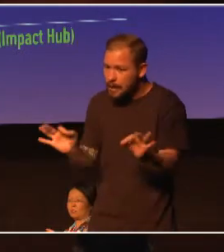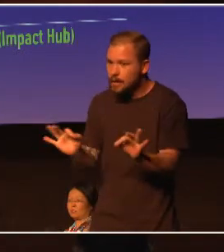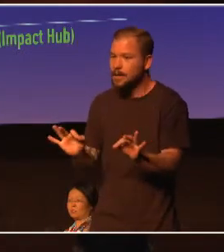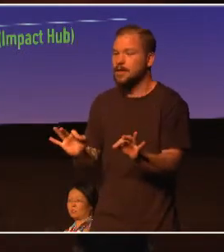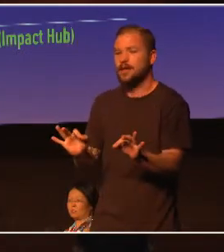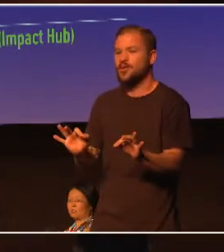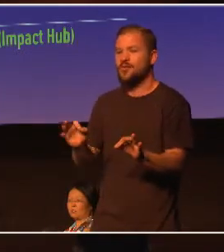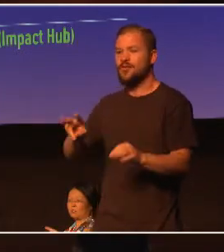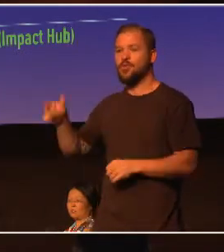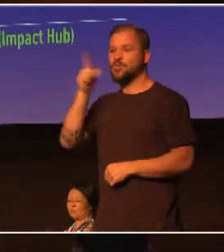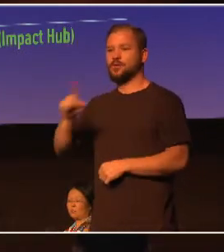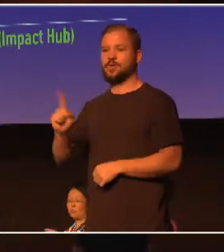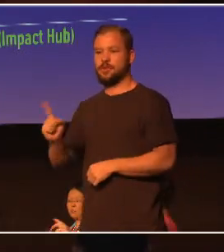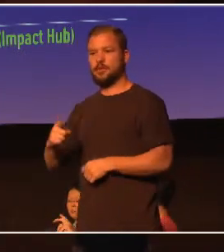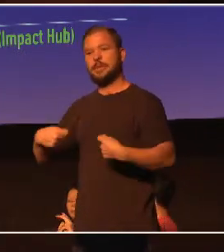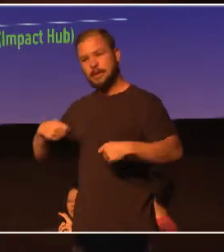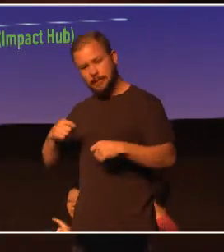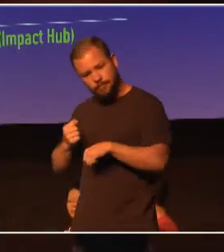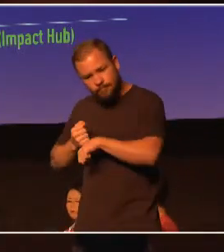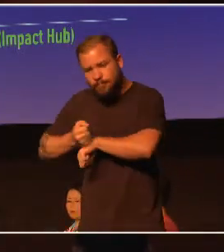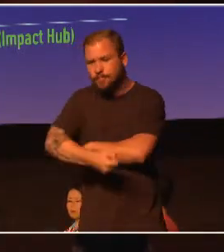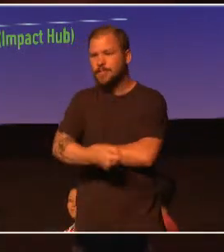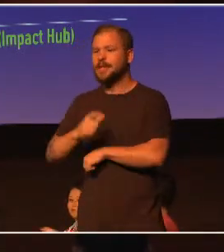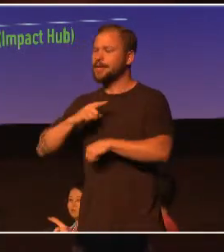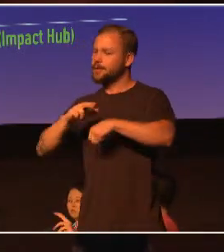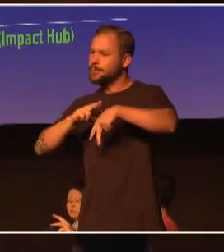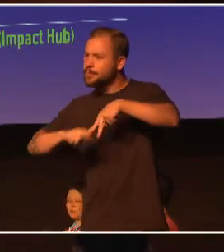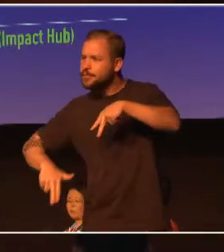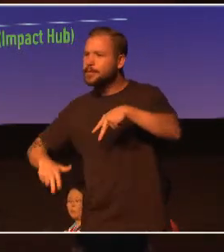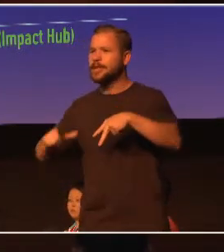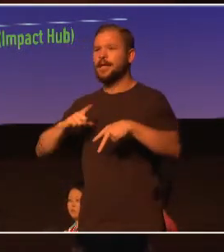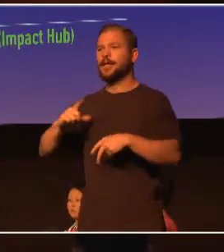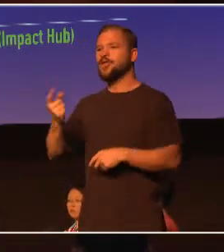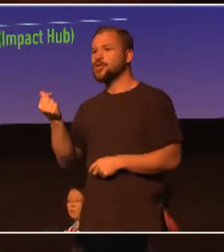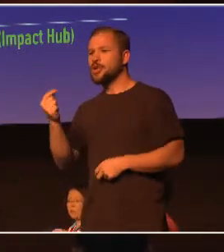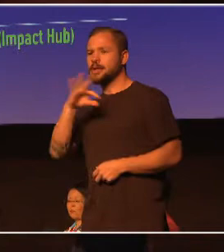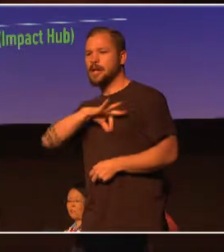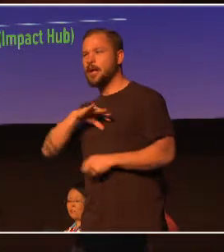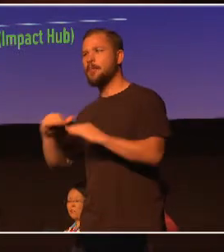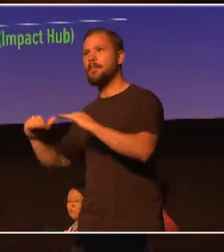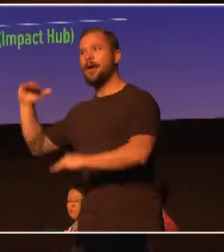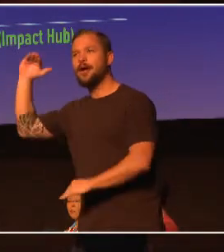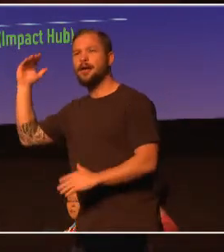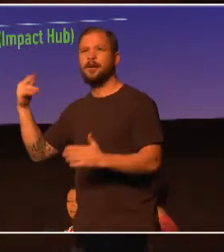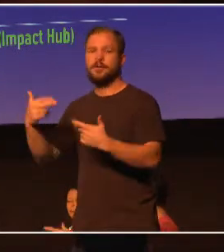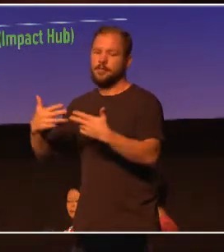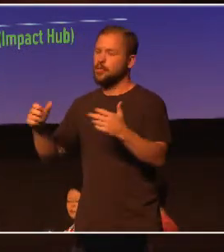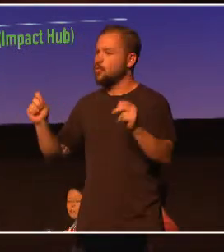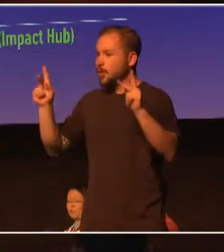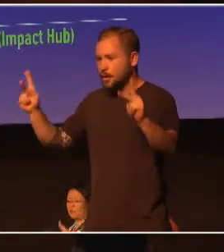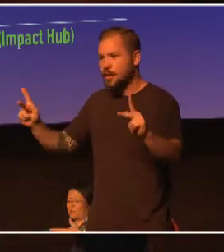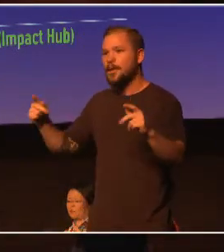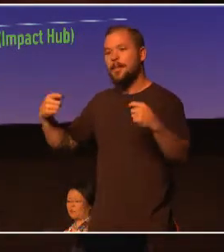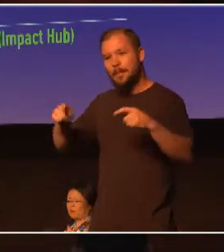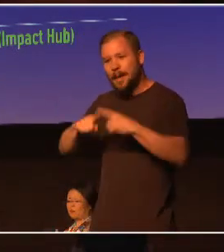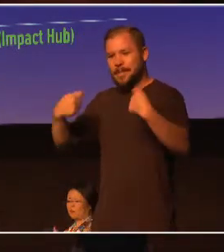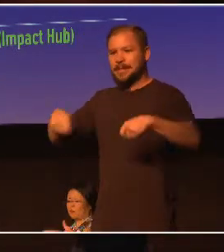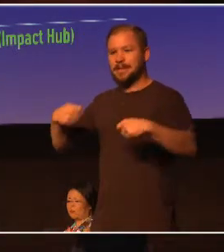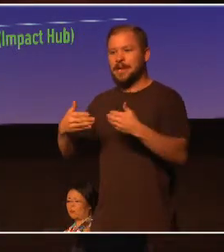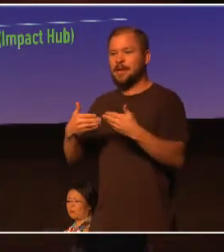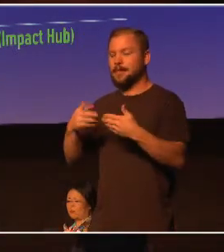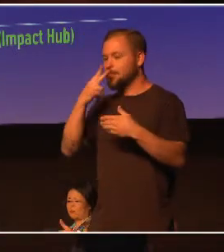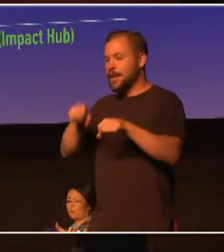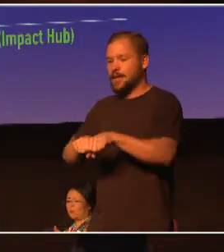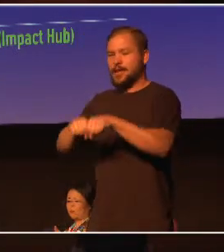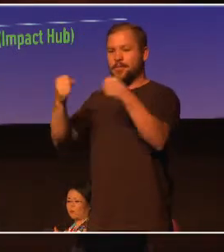com diversidade étnica, de renda, etc., não só de toda essa história, mas de